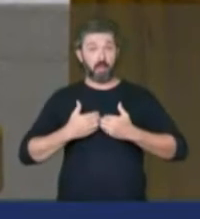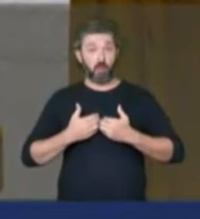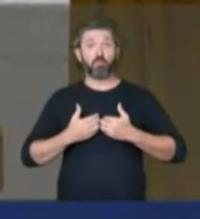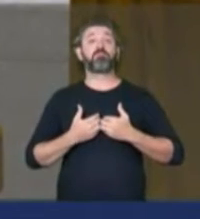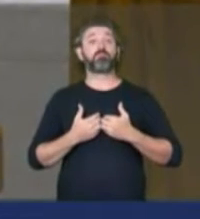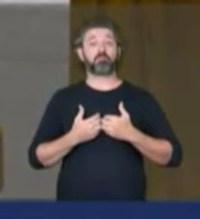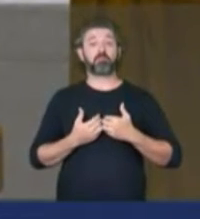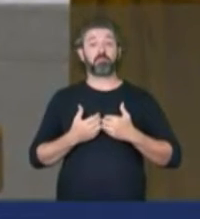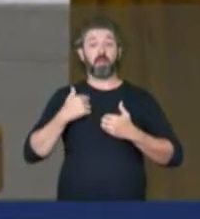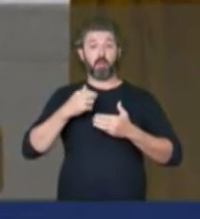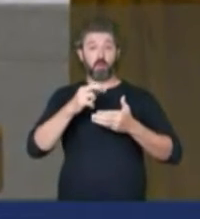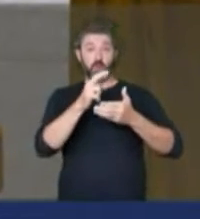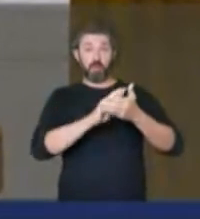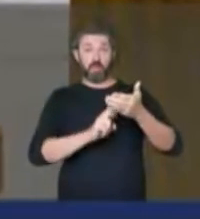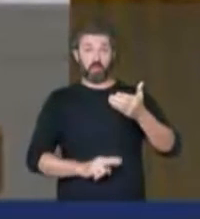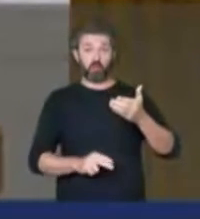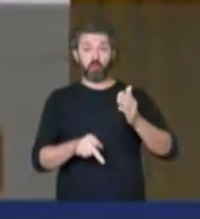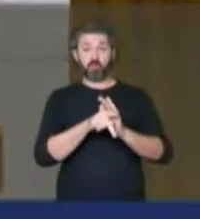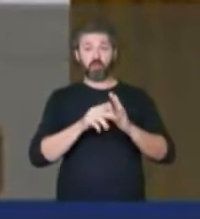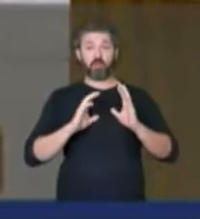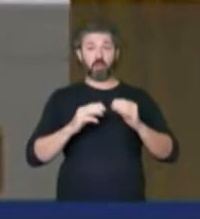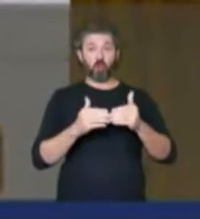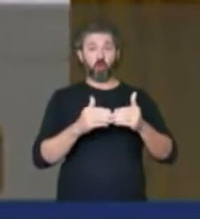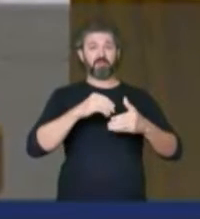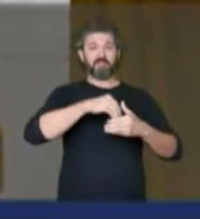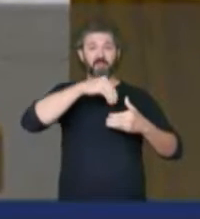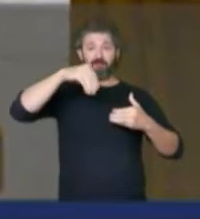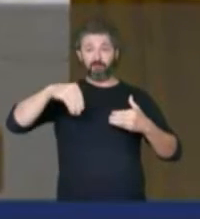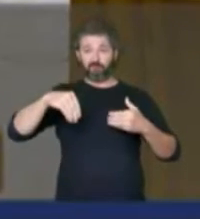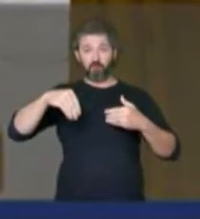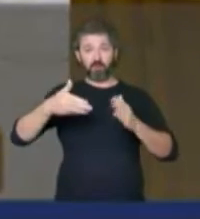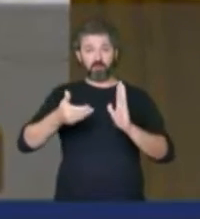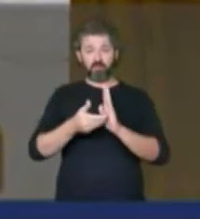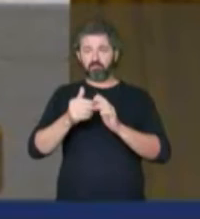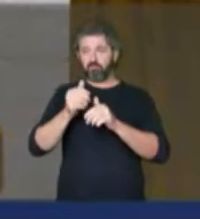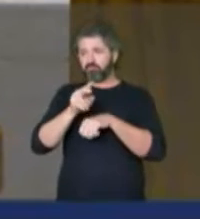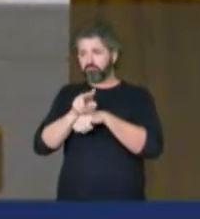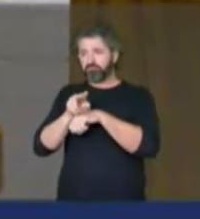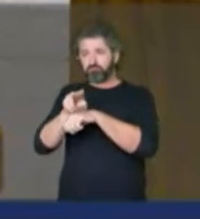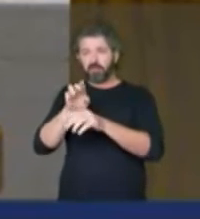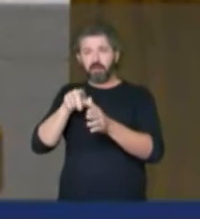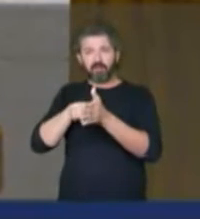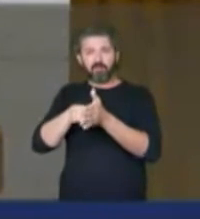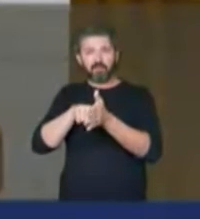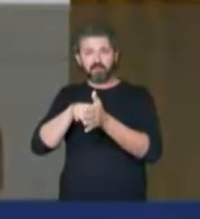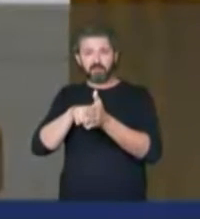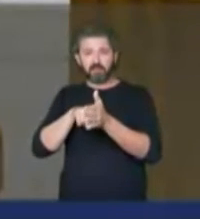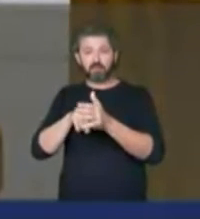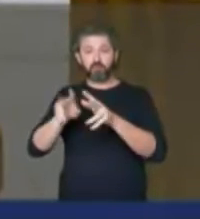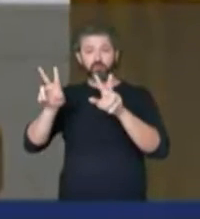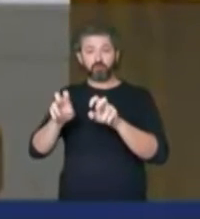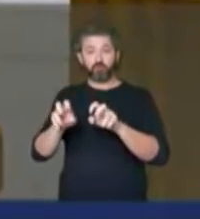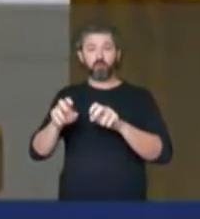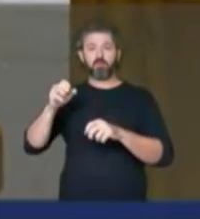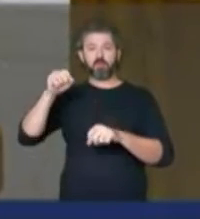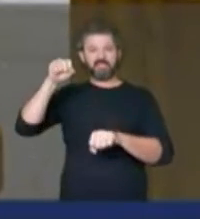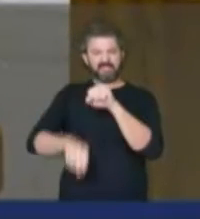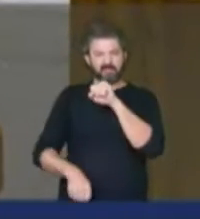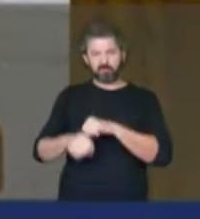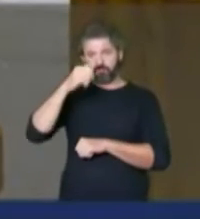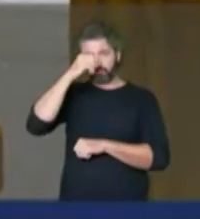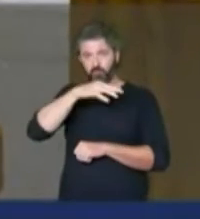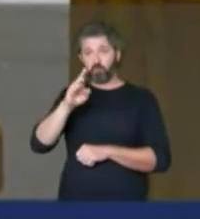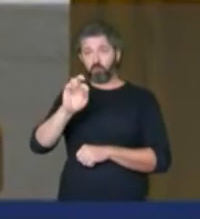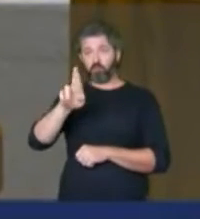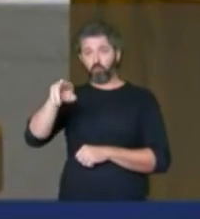Eu estou como relatora da comissão externa que está acompanhando as investigações sobre o brutal